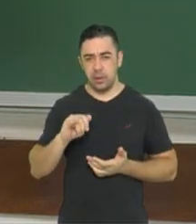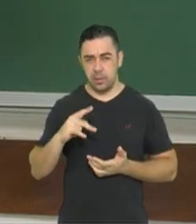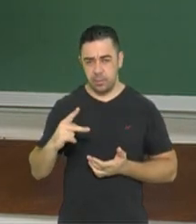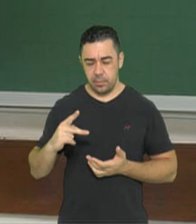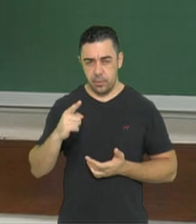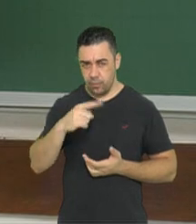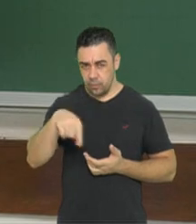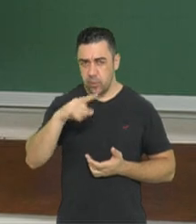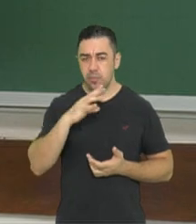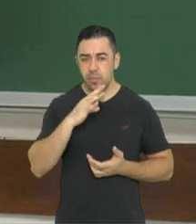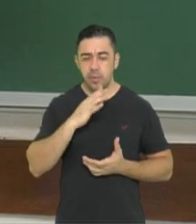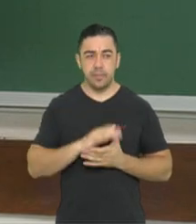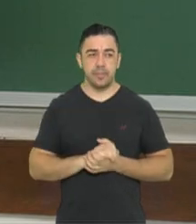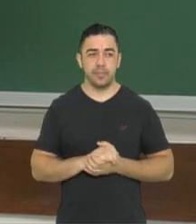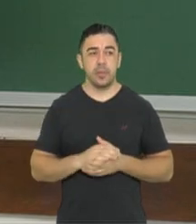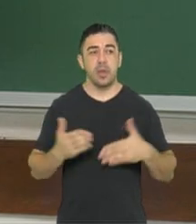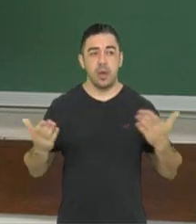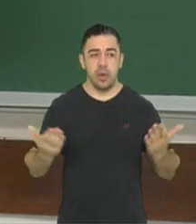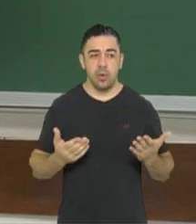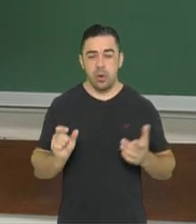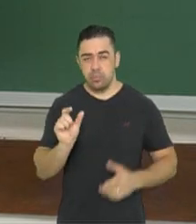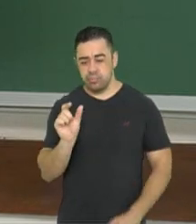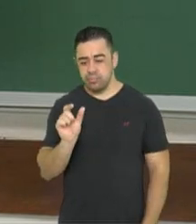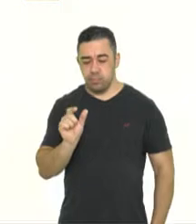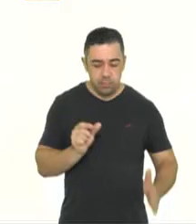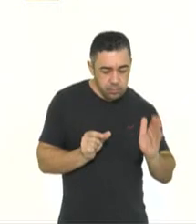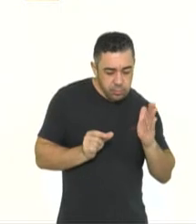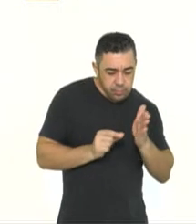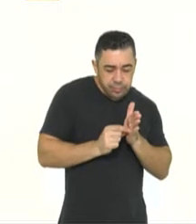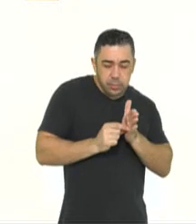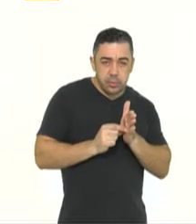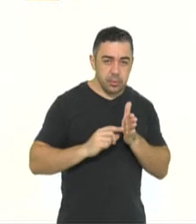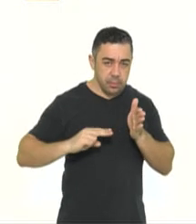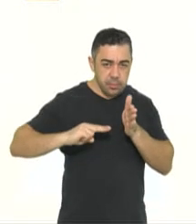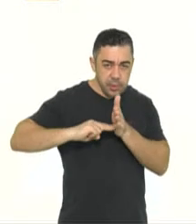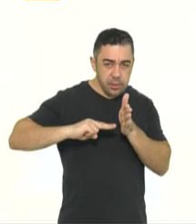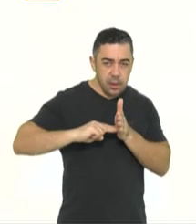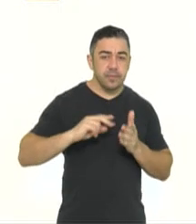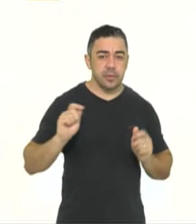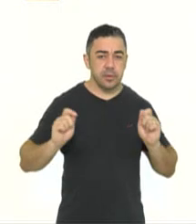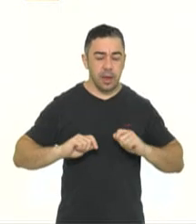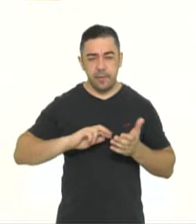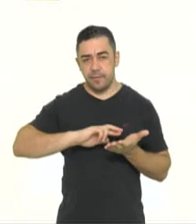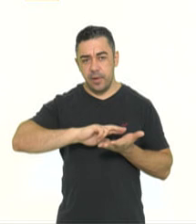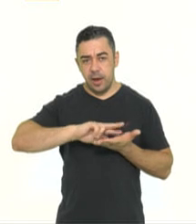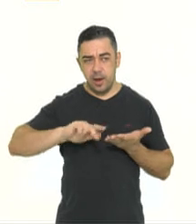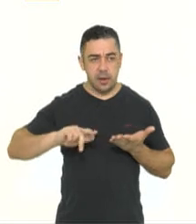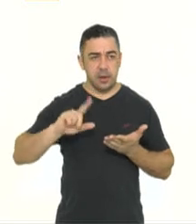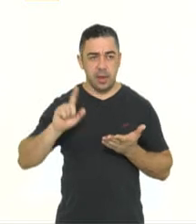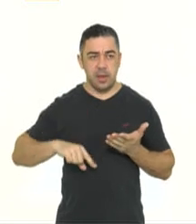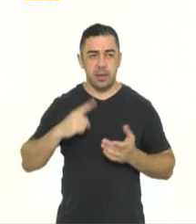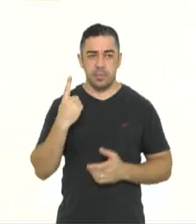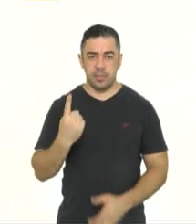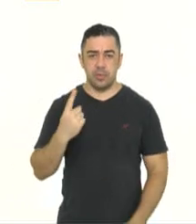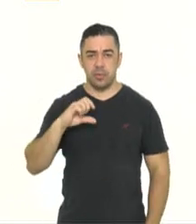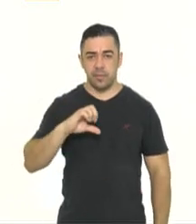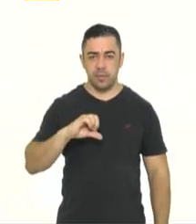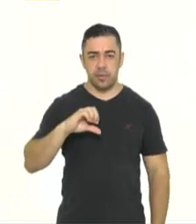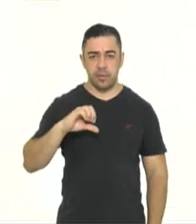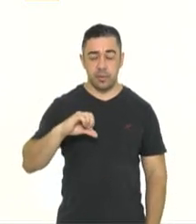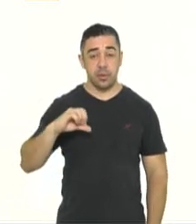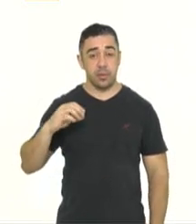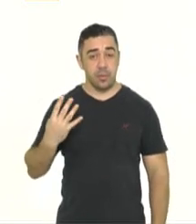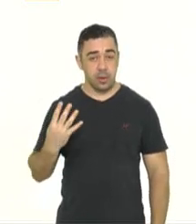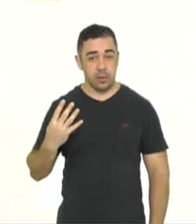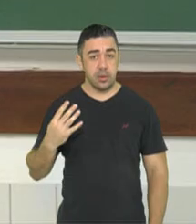ver o DVD. E o cartão de memória, que é compacto e tem capacidade variada ali com data de